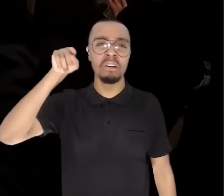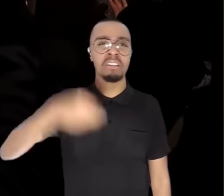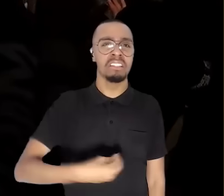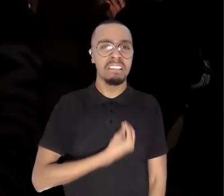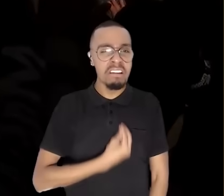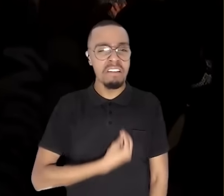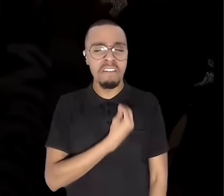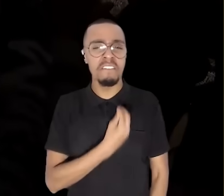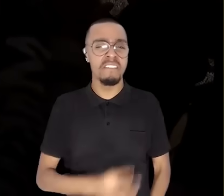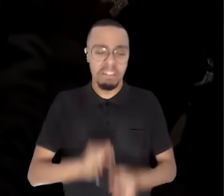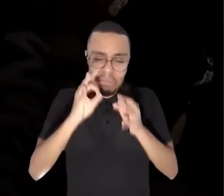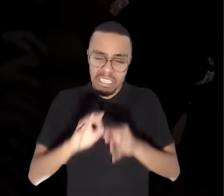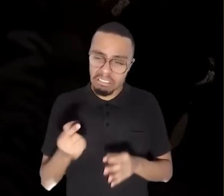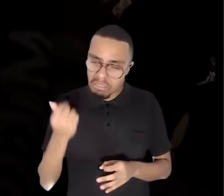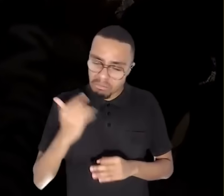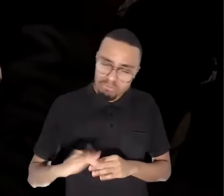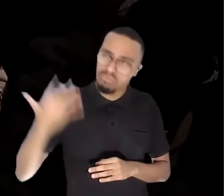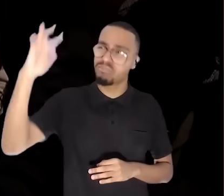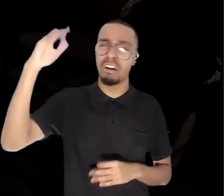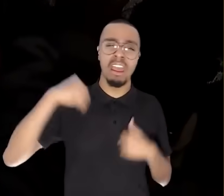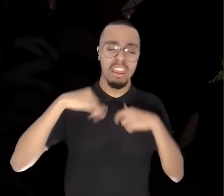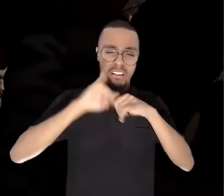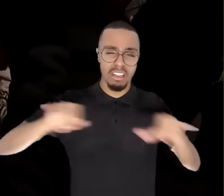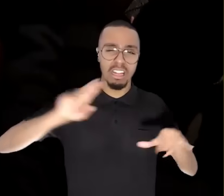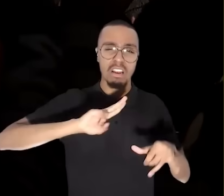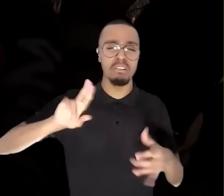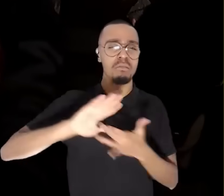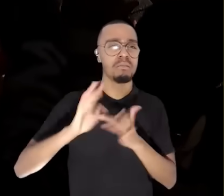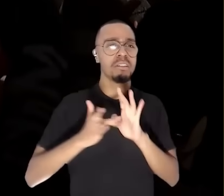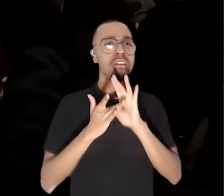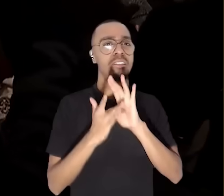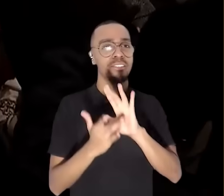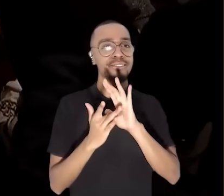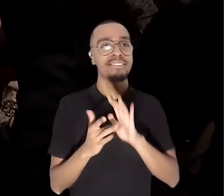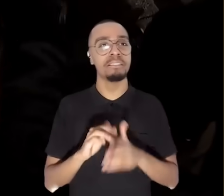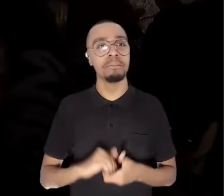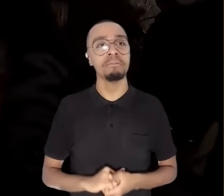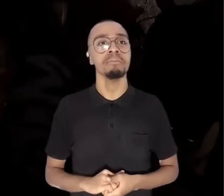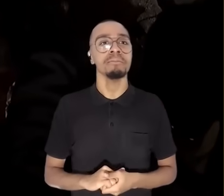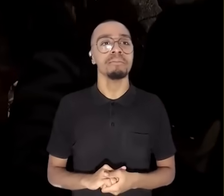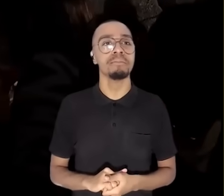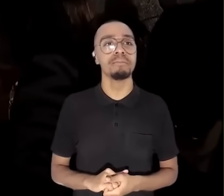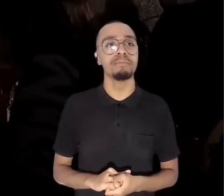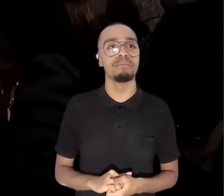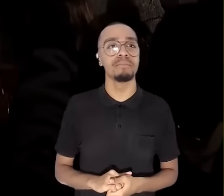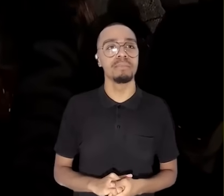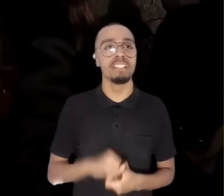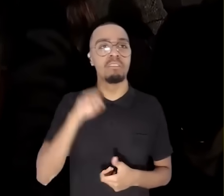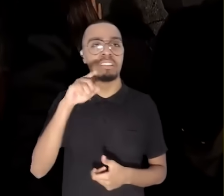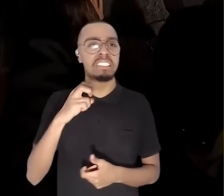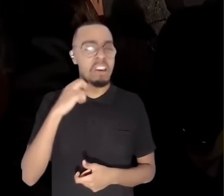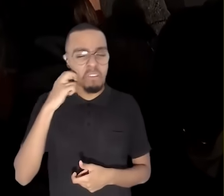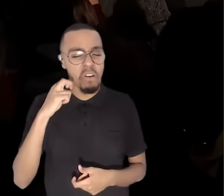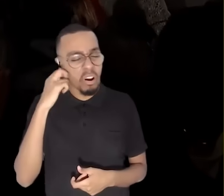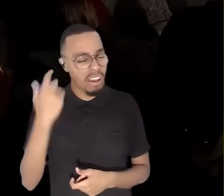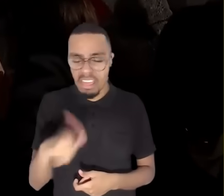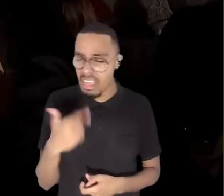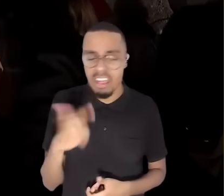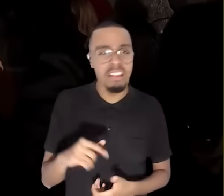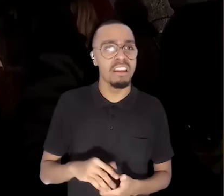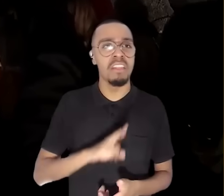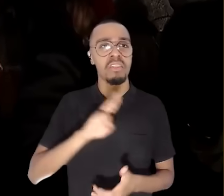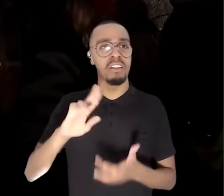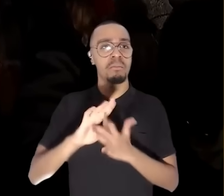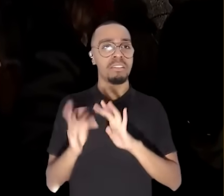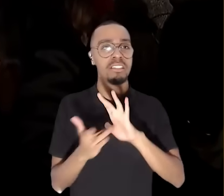para prosperar. Eu declaro isso em nome de Jesus. Você não será envergonhado em nome de